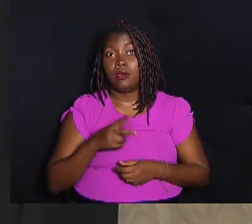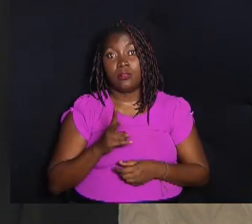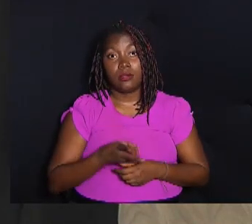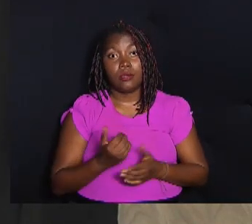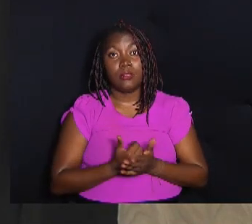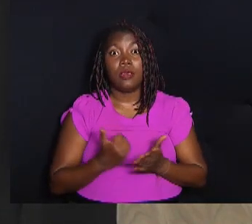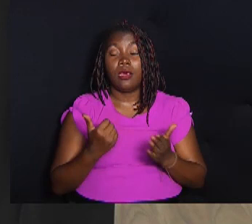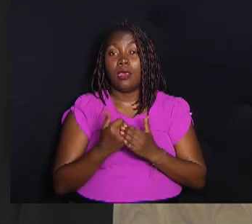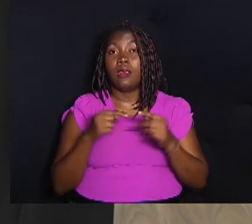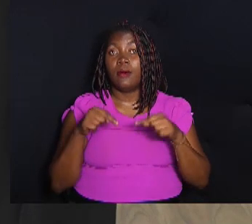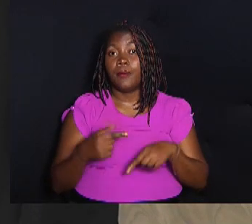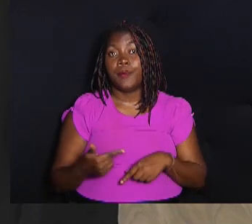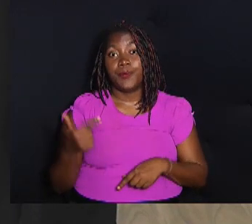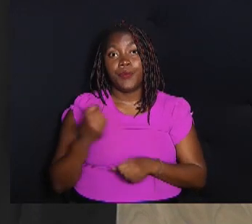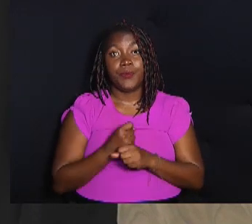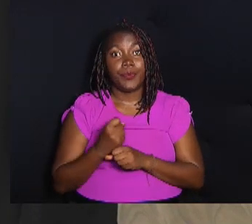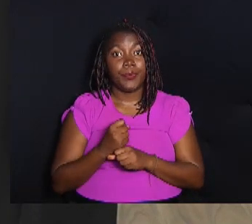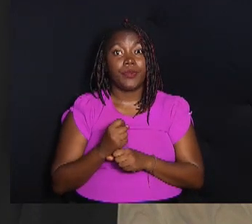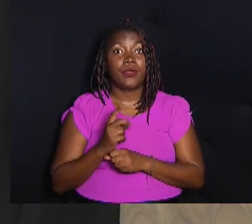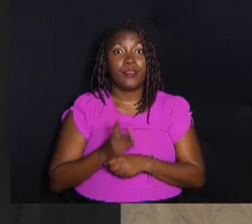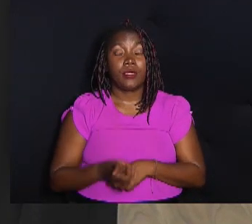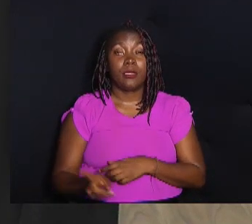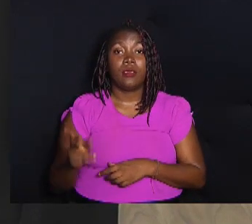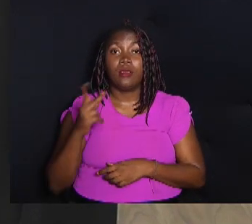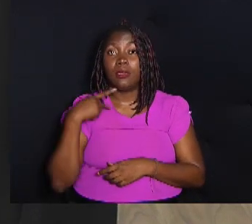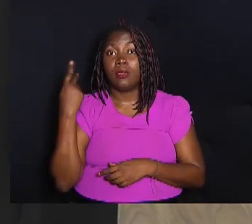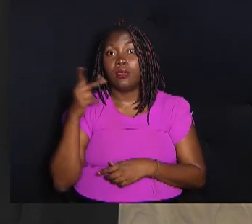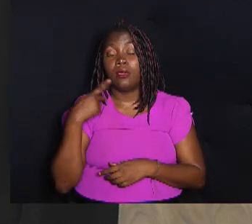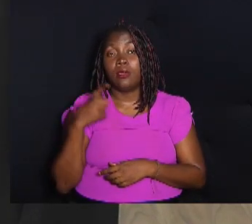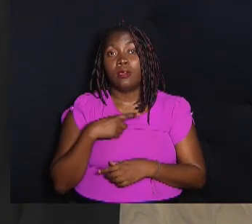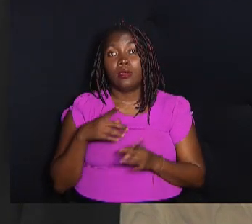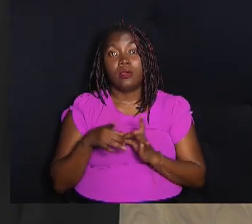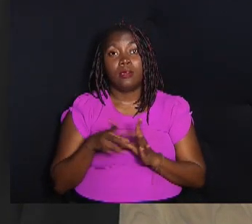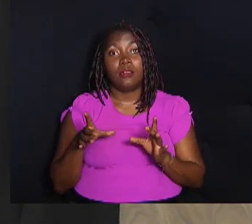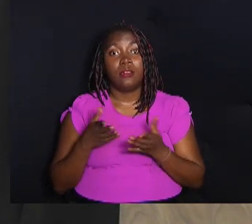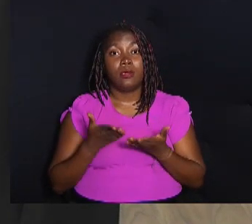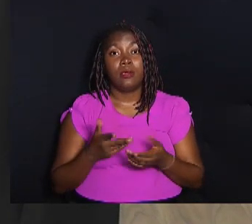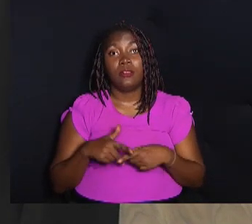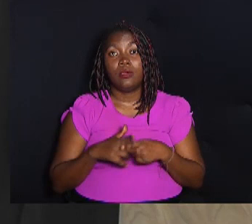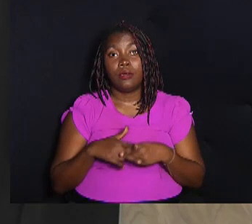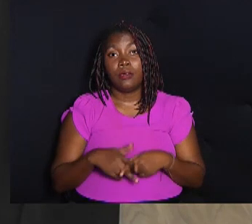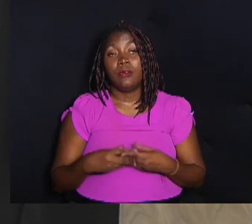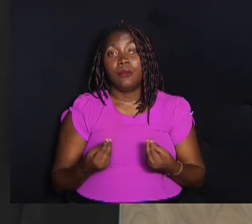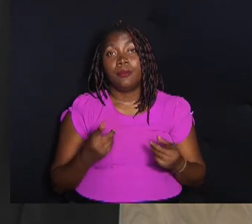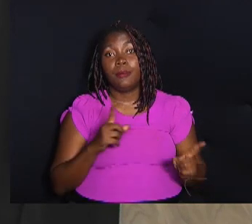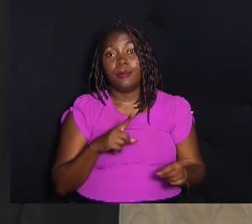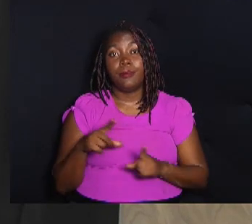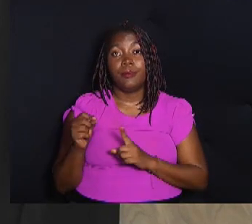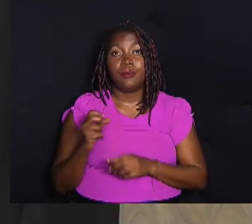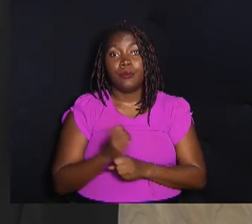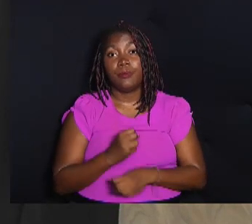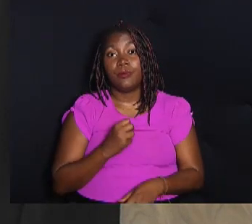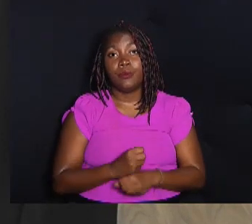aqui pelo segundo ano consecutivo os parlamentares t à disposição essa ferramenta para indicar ao orçamento